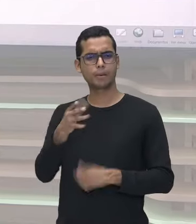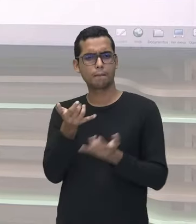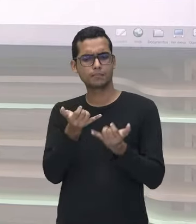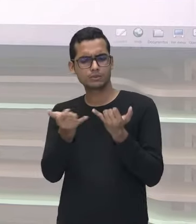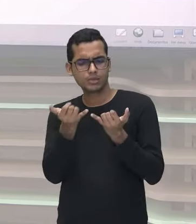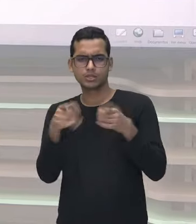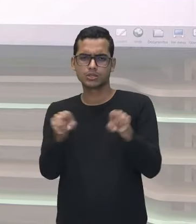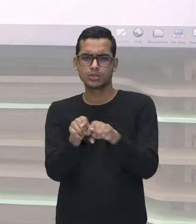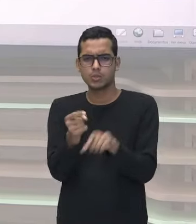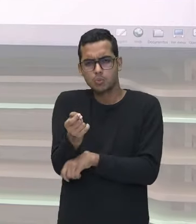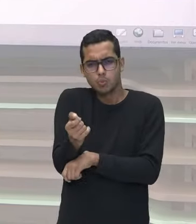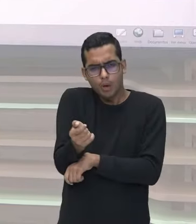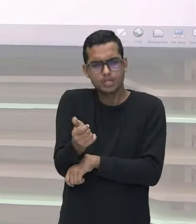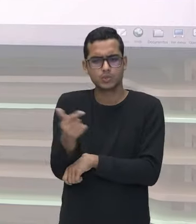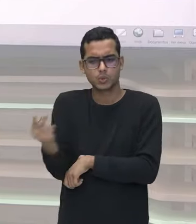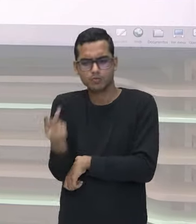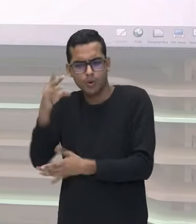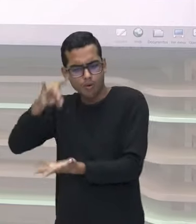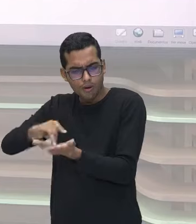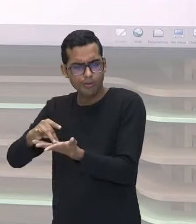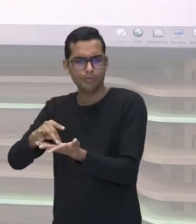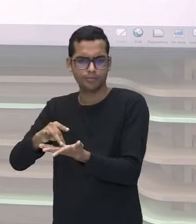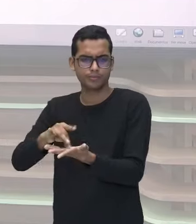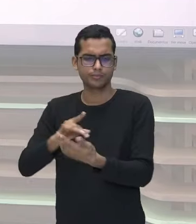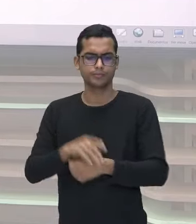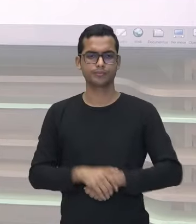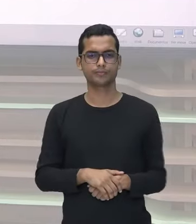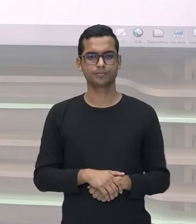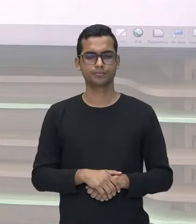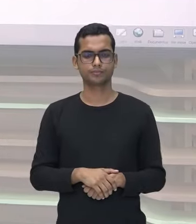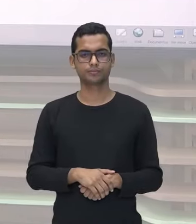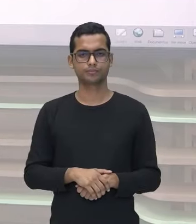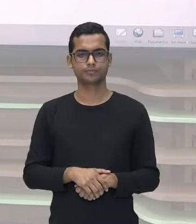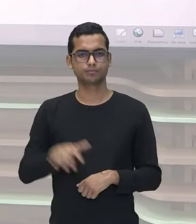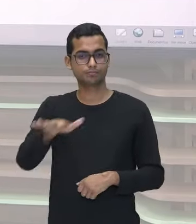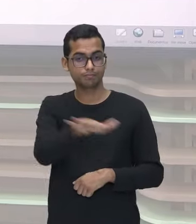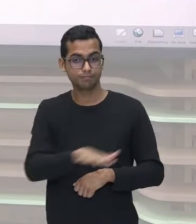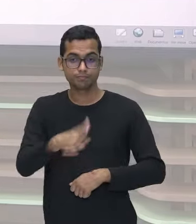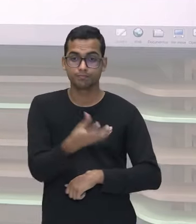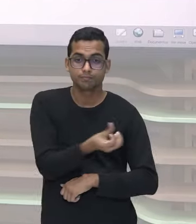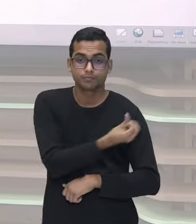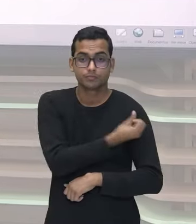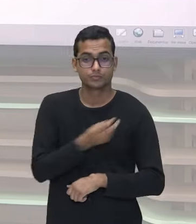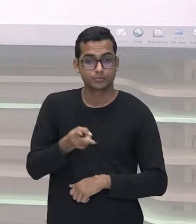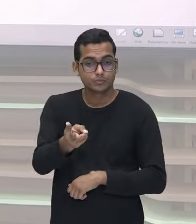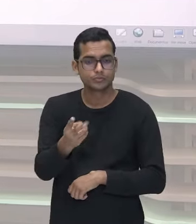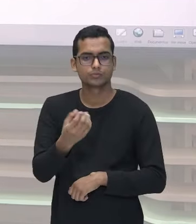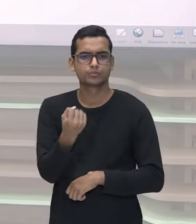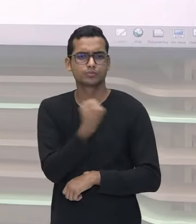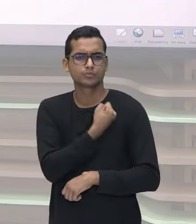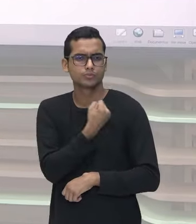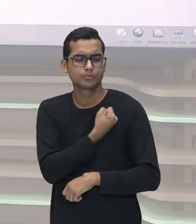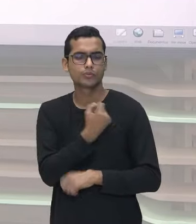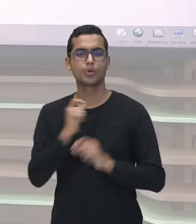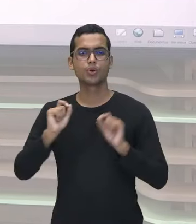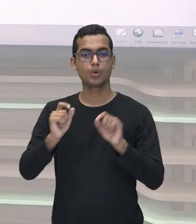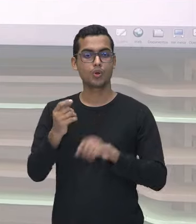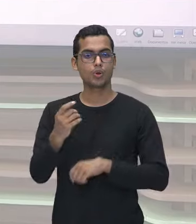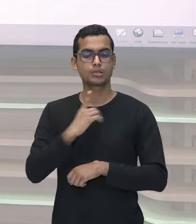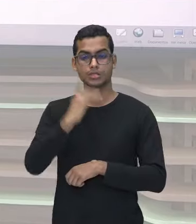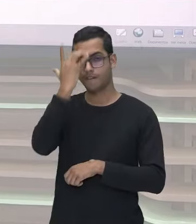no sexto ano ainda, né? Então, nesse nosso universo aqui do sexto ano, você vai colocar sempre um número que torne essa multiplicação